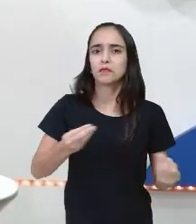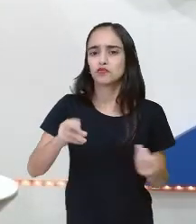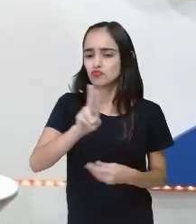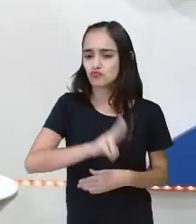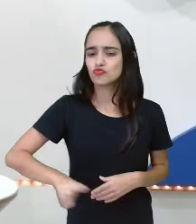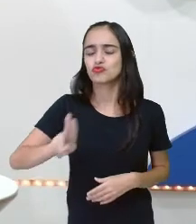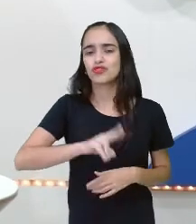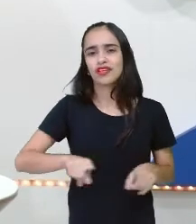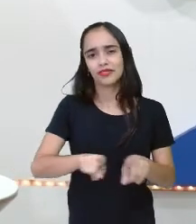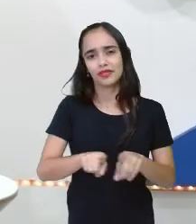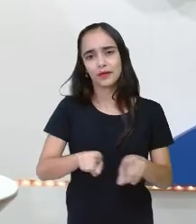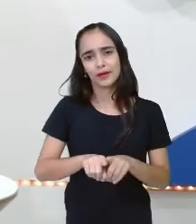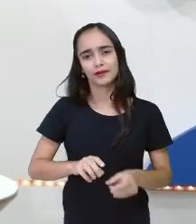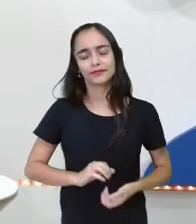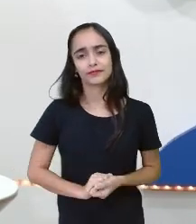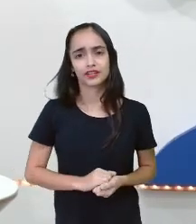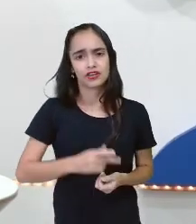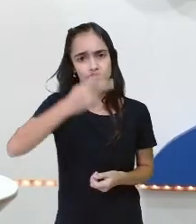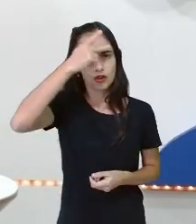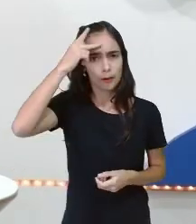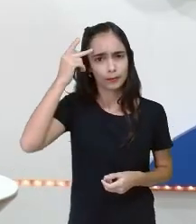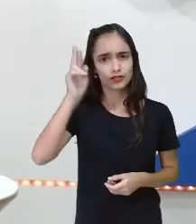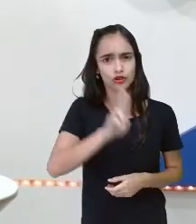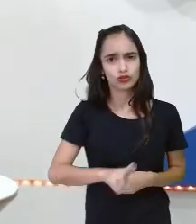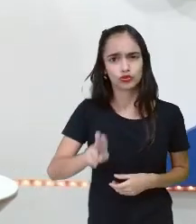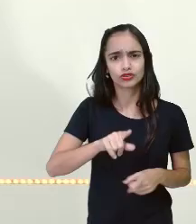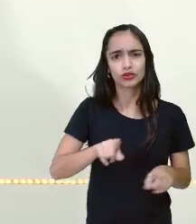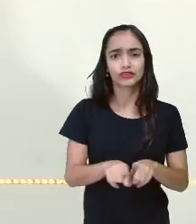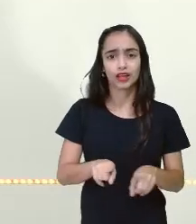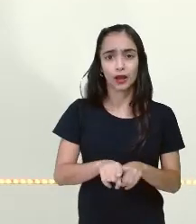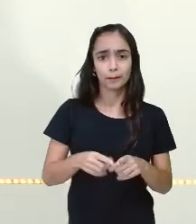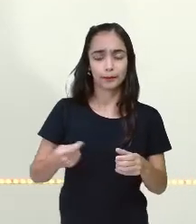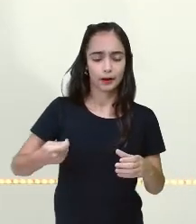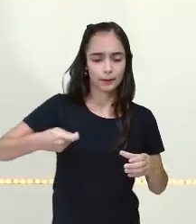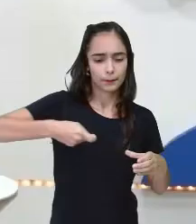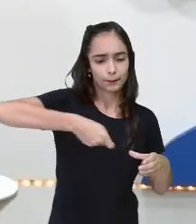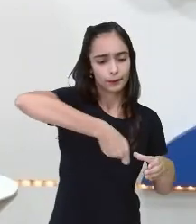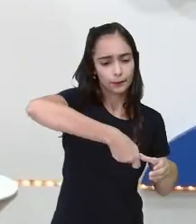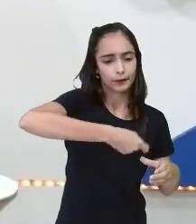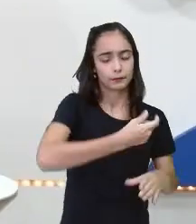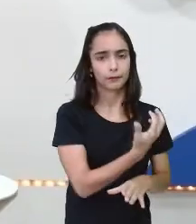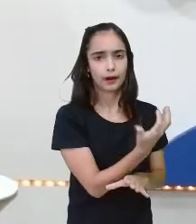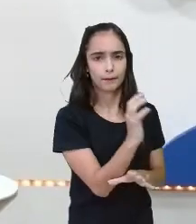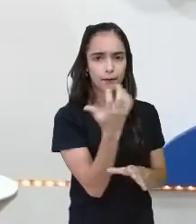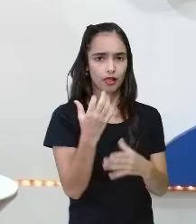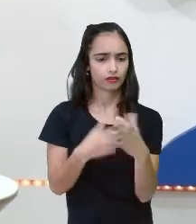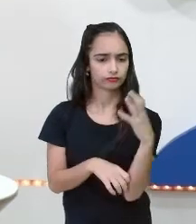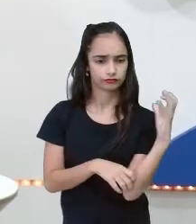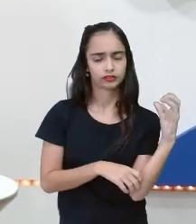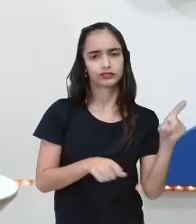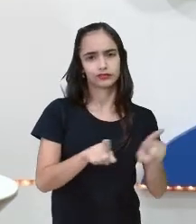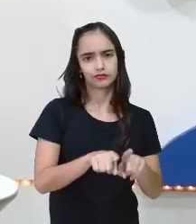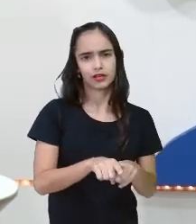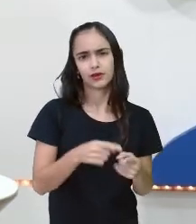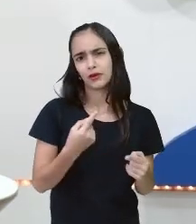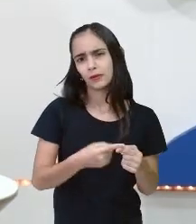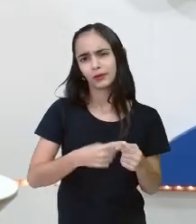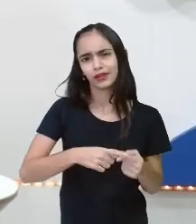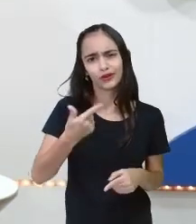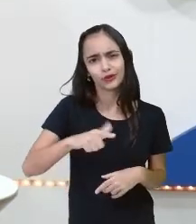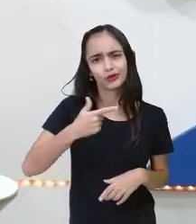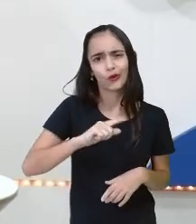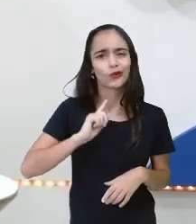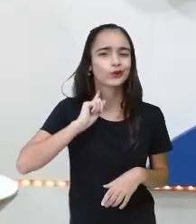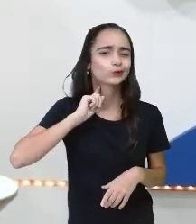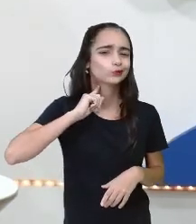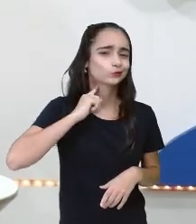útil. As pessoas usam até para as plantas, não é? Que é o estrume. Exatamente. Porque não tem nenhuma sujeira assim, como o